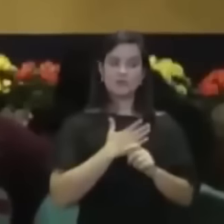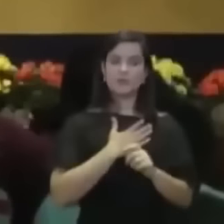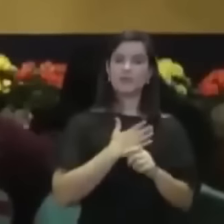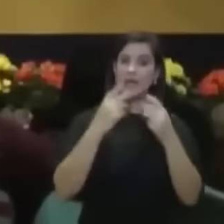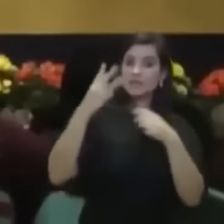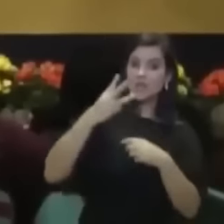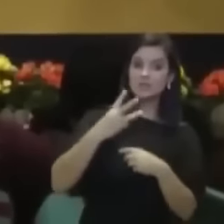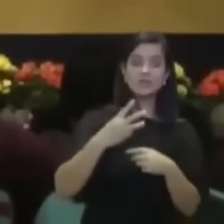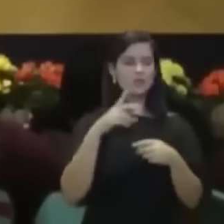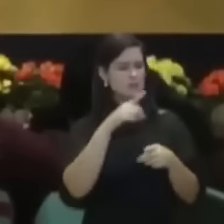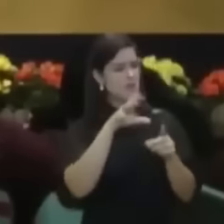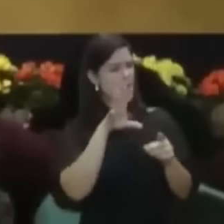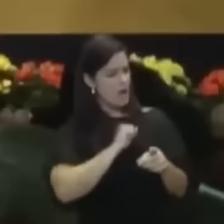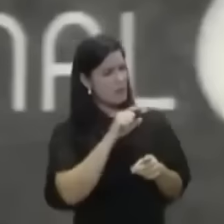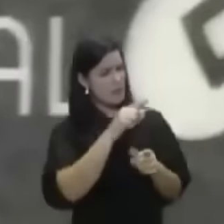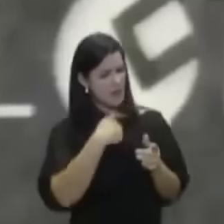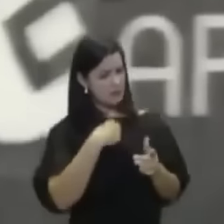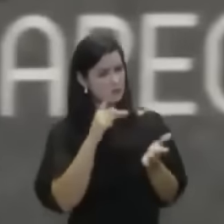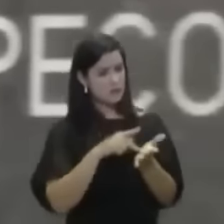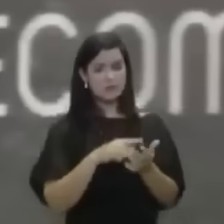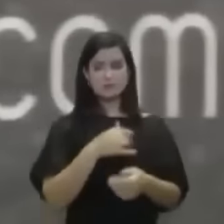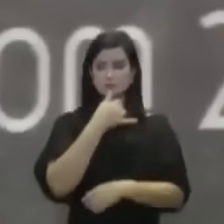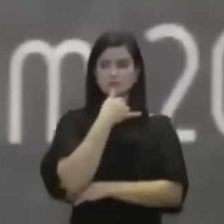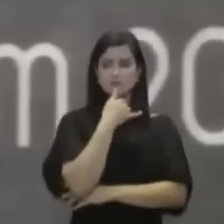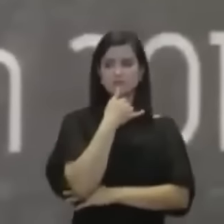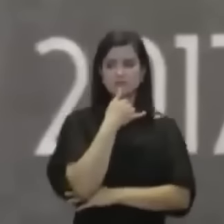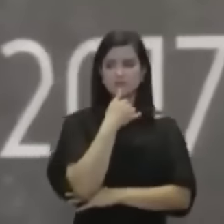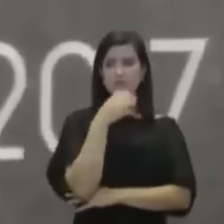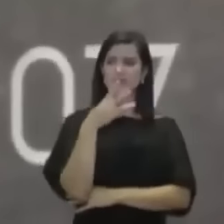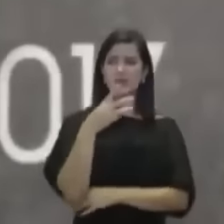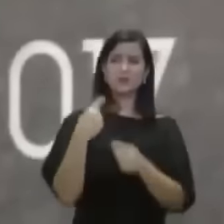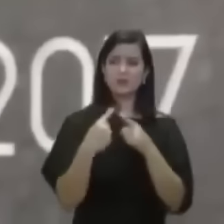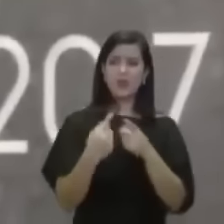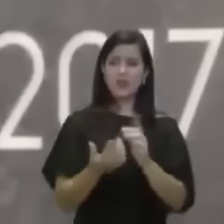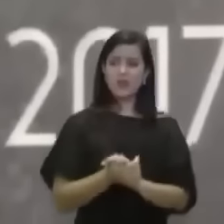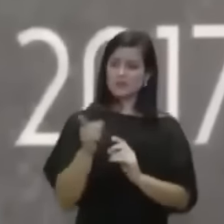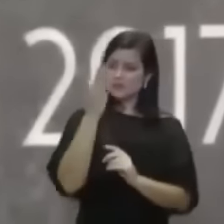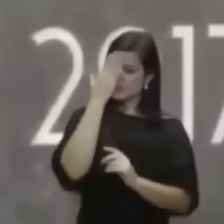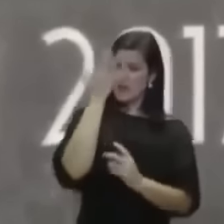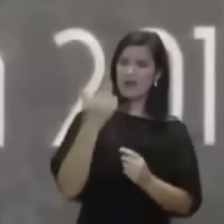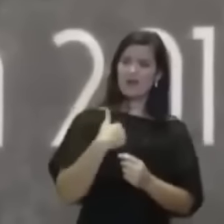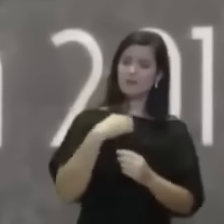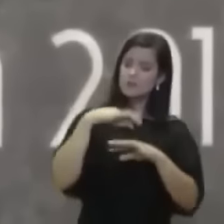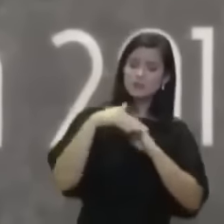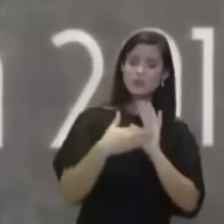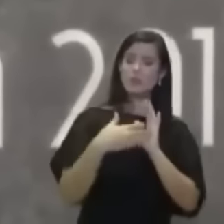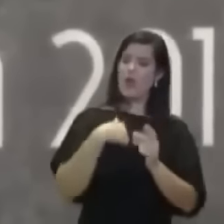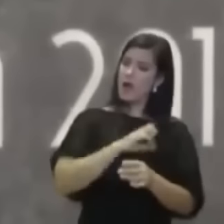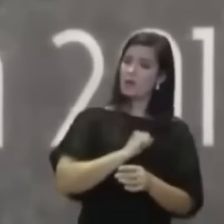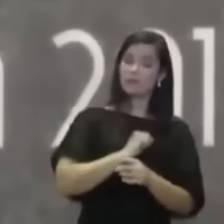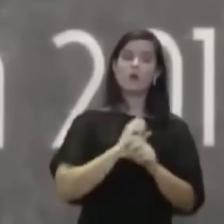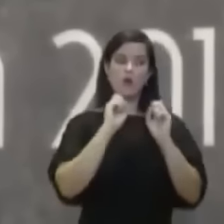filho de João, tu me amas? Aí ficou triste, terceira vez: ah, Senhor, tu sabes todas as coisas, tu sabes que eu te amo,